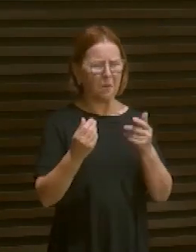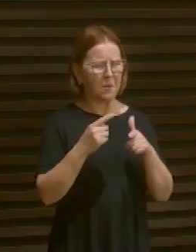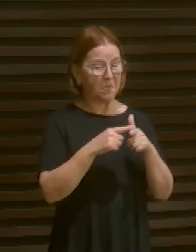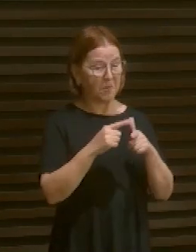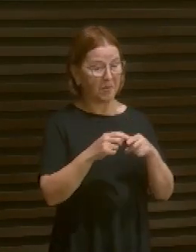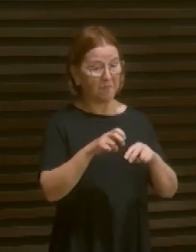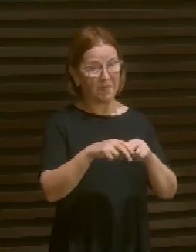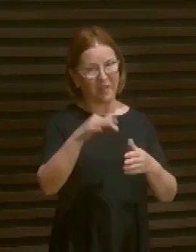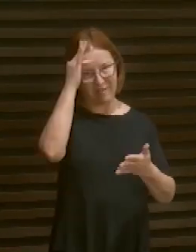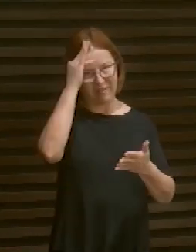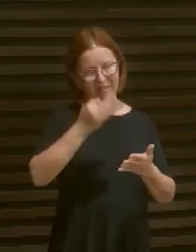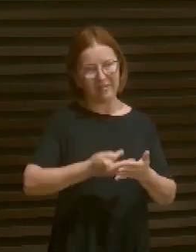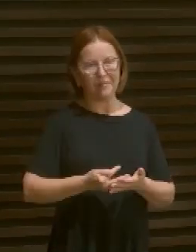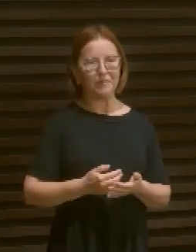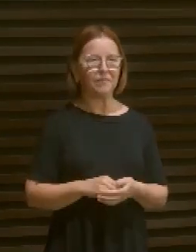fé,